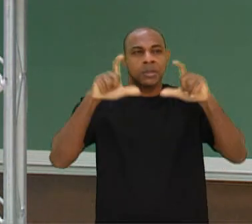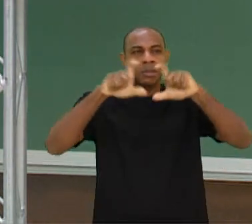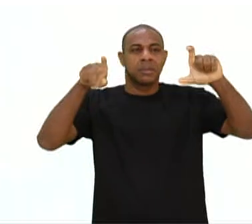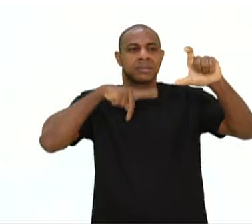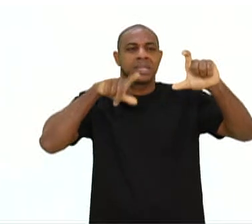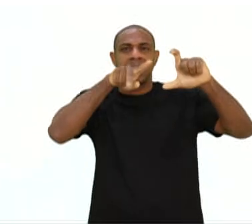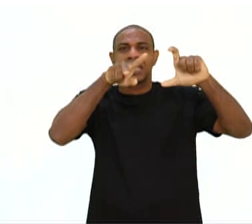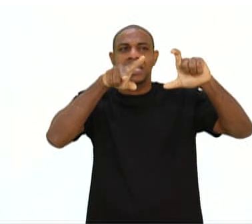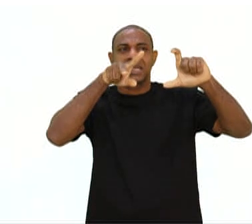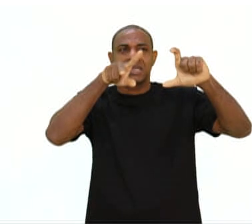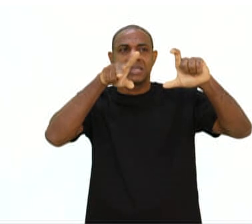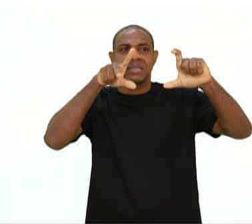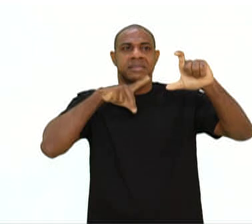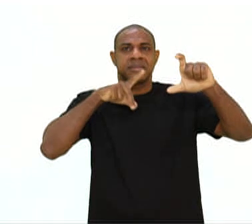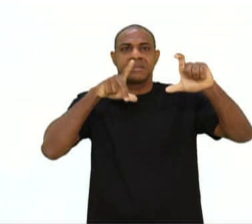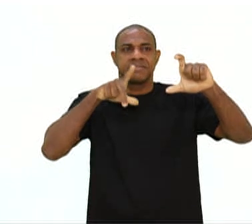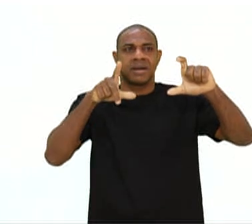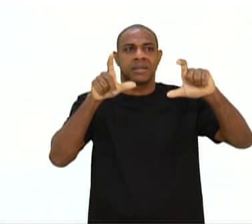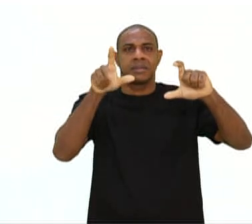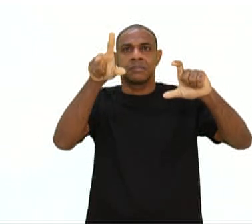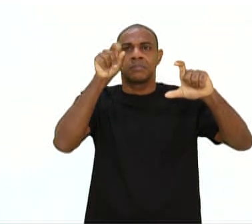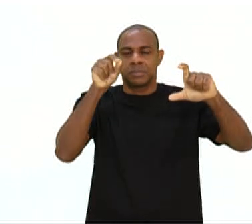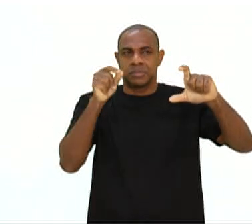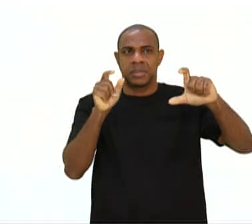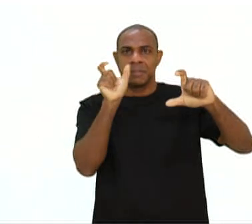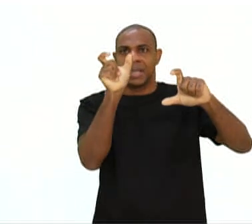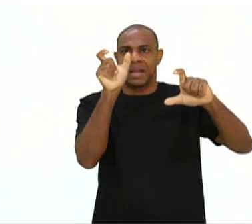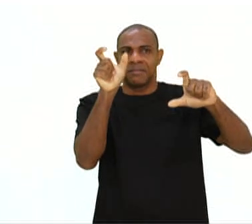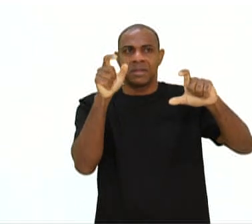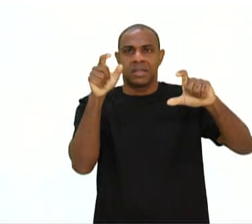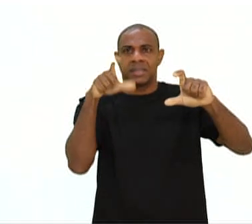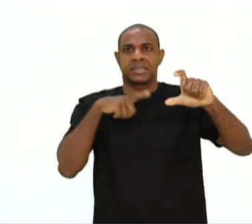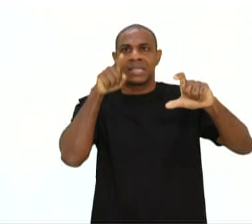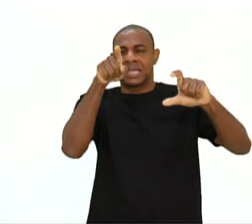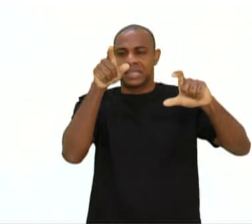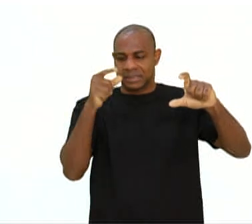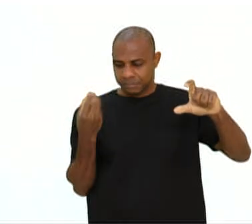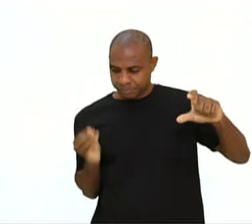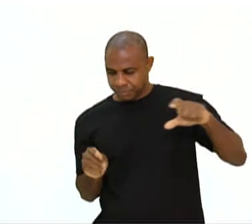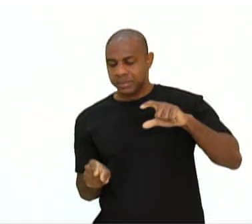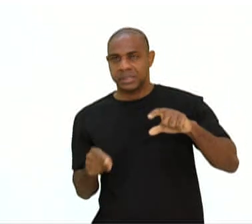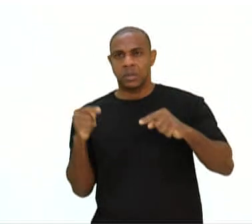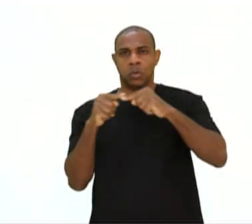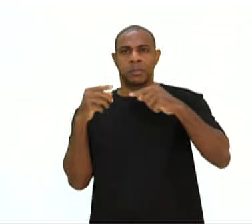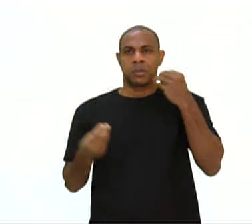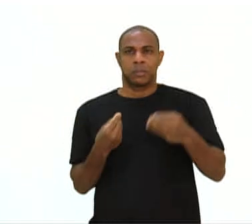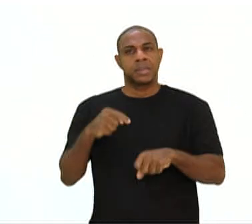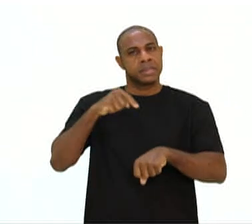fragmento que vai preencher a nossa frase de forma correta? Vou dar um tempinho para vocês pensarem e a gente já volta.